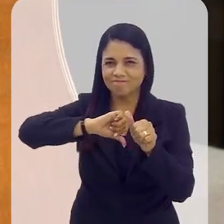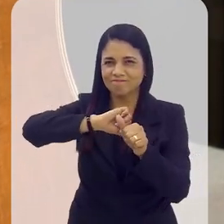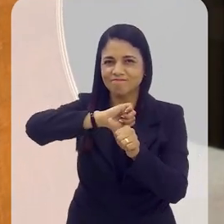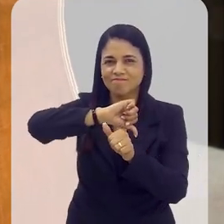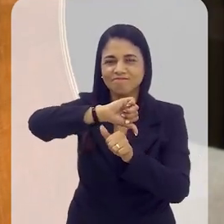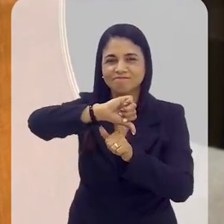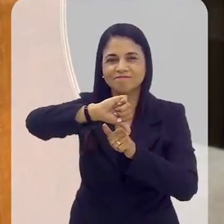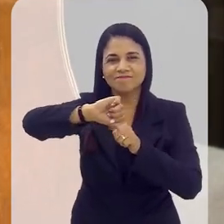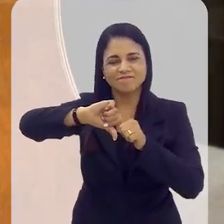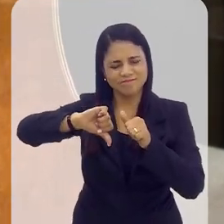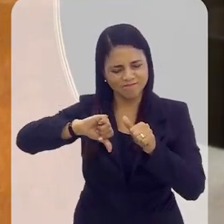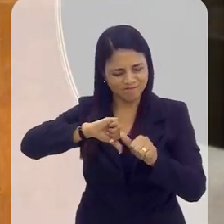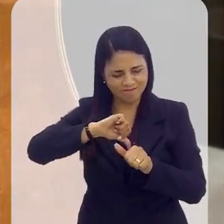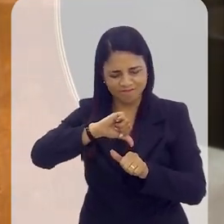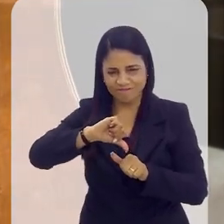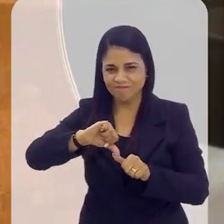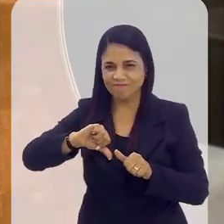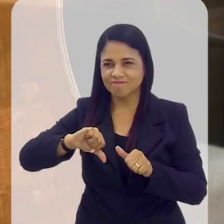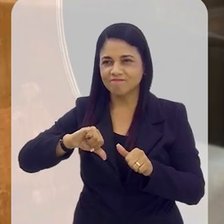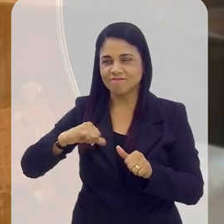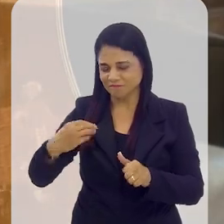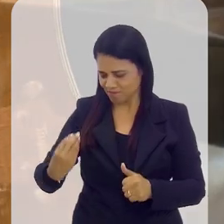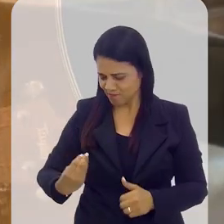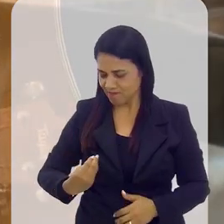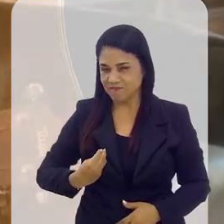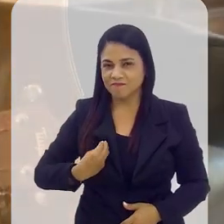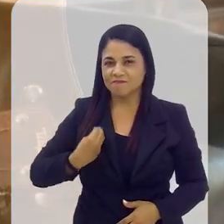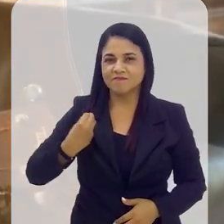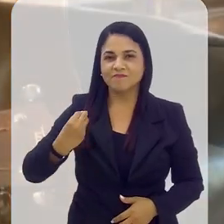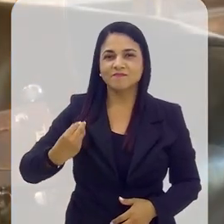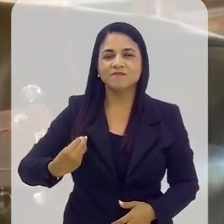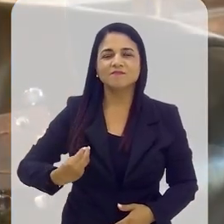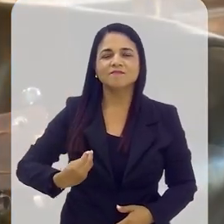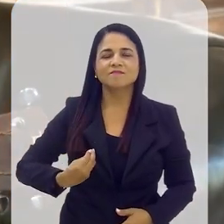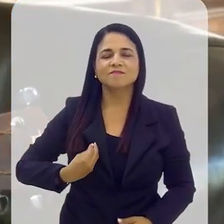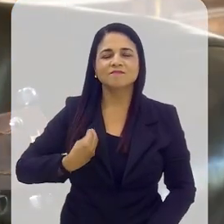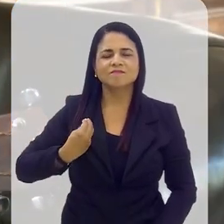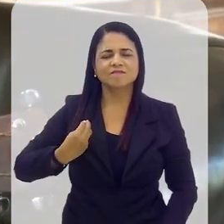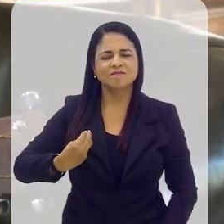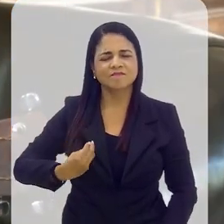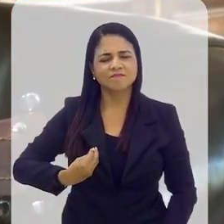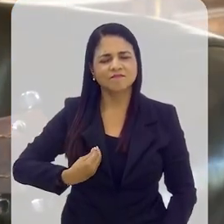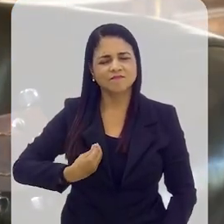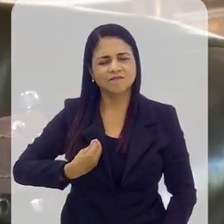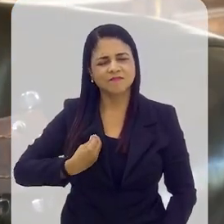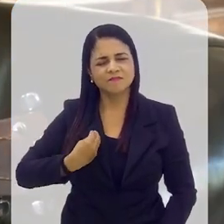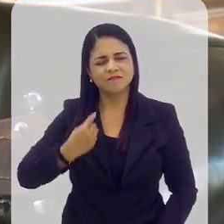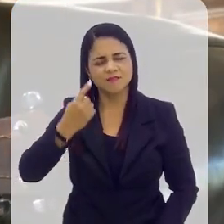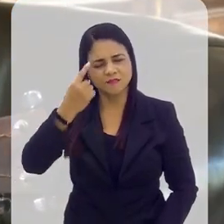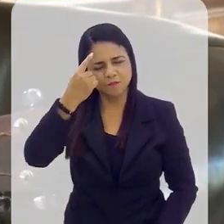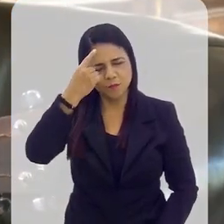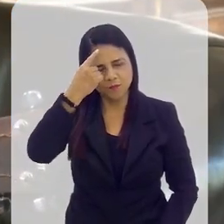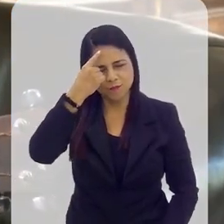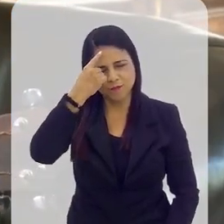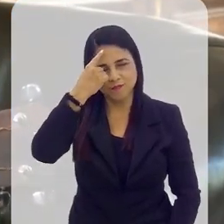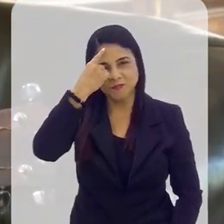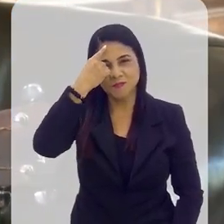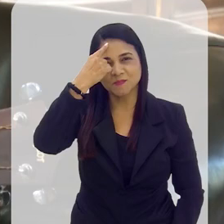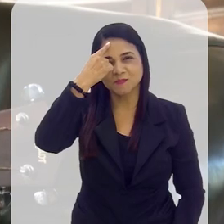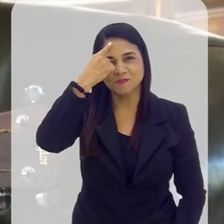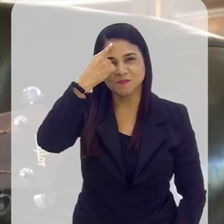transforma por completo a minha forma de pensar,